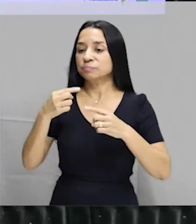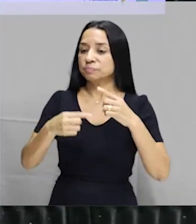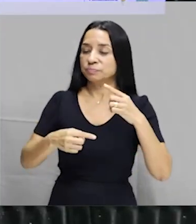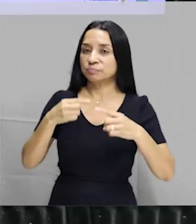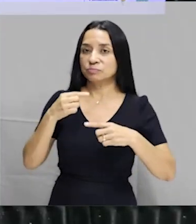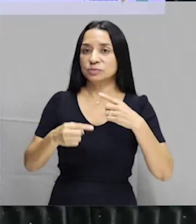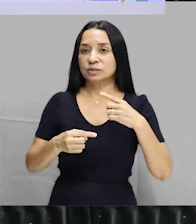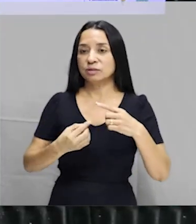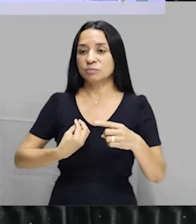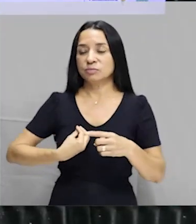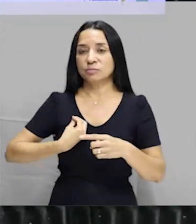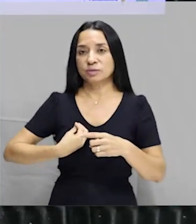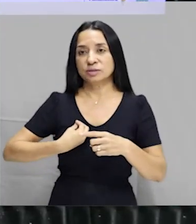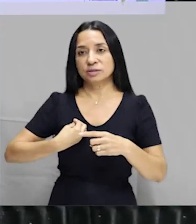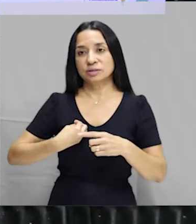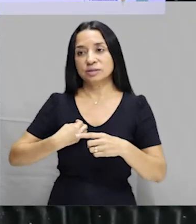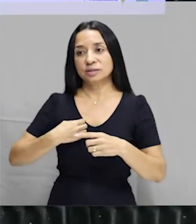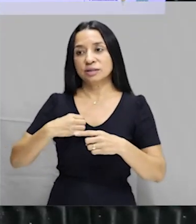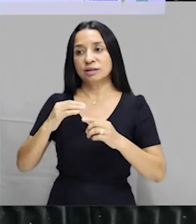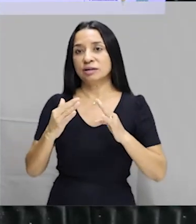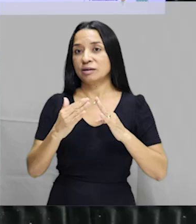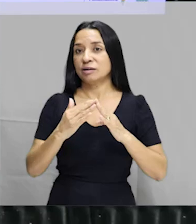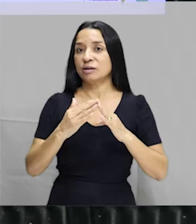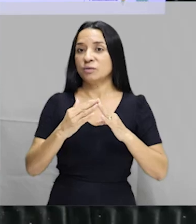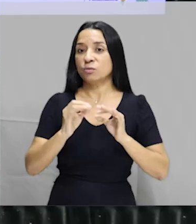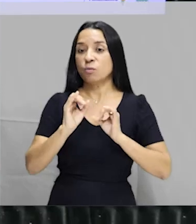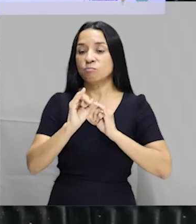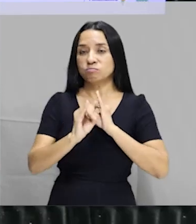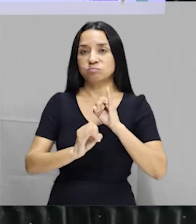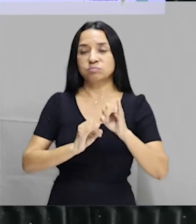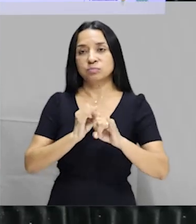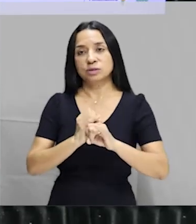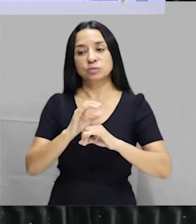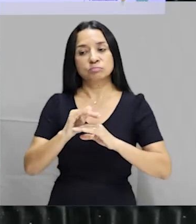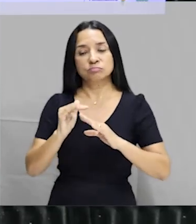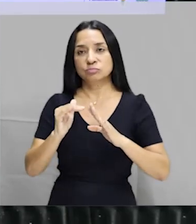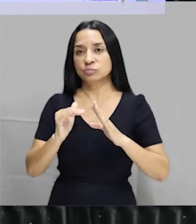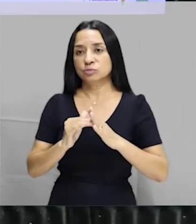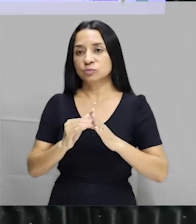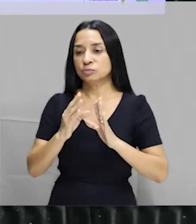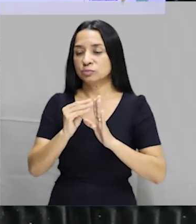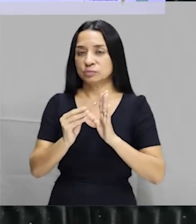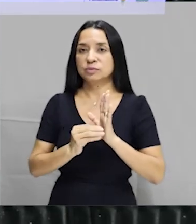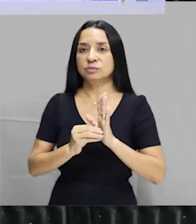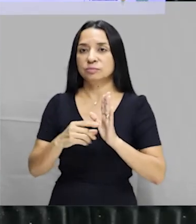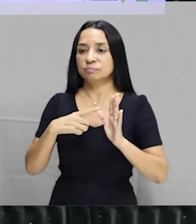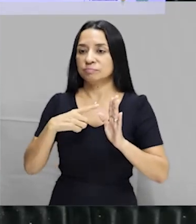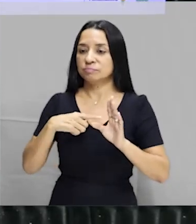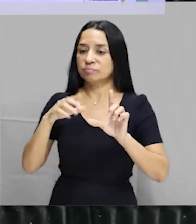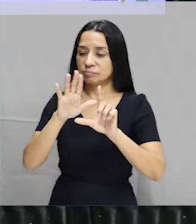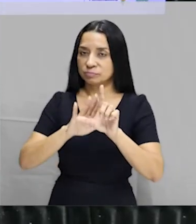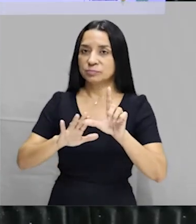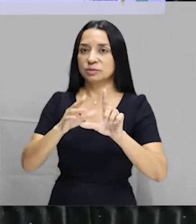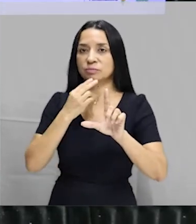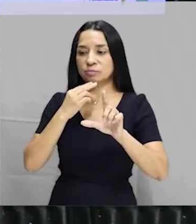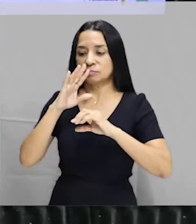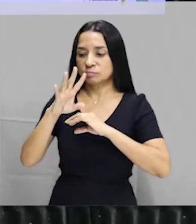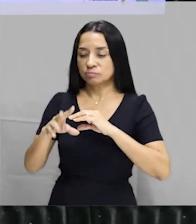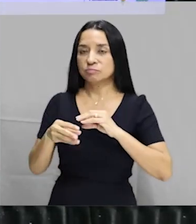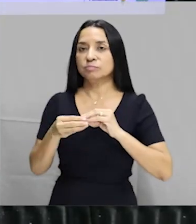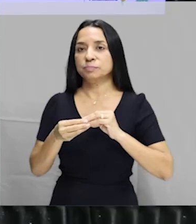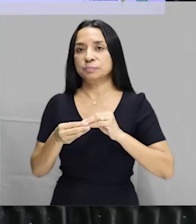dinâmica de presencial, semipresencial, tá? Todo o conteúdo que vocês recebem aqui da plataforma é um